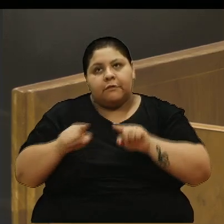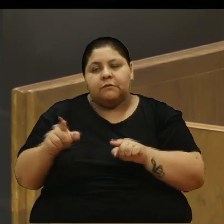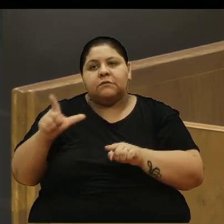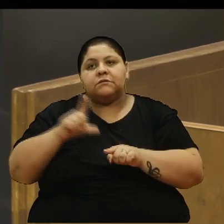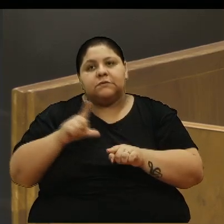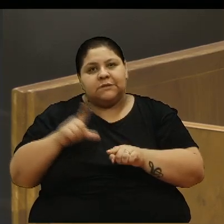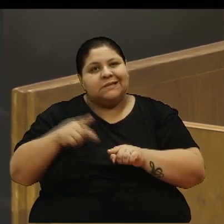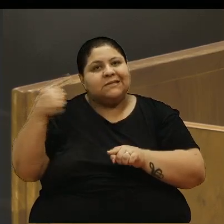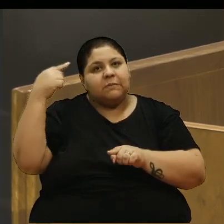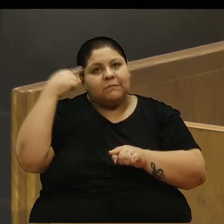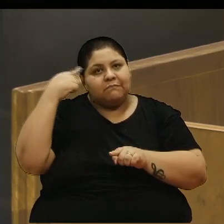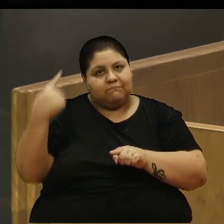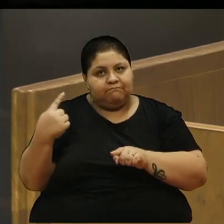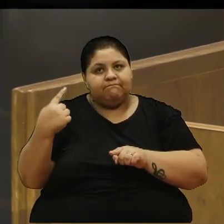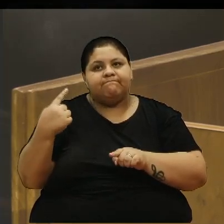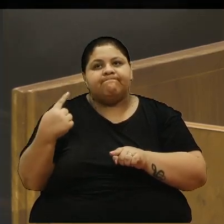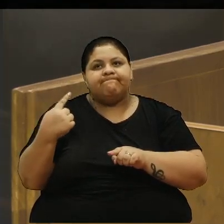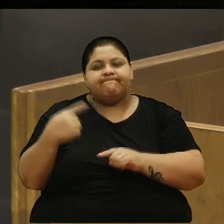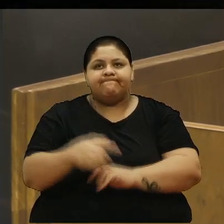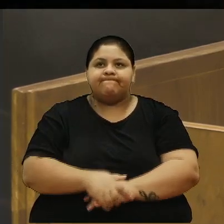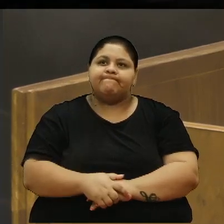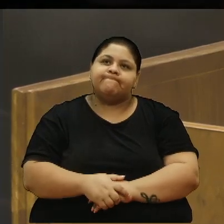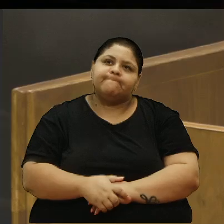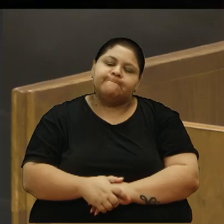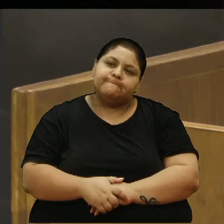que ser repensado essa questão.